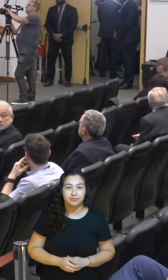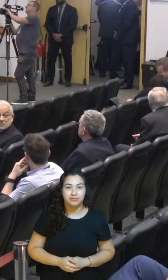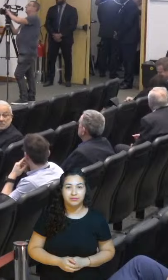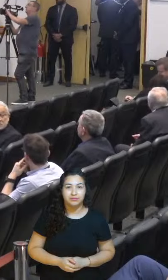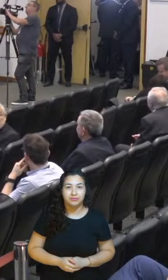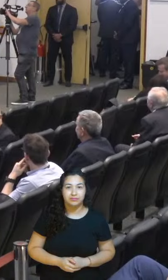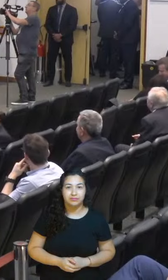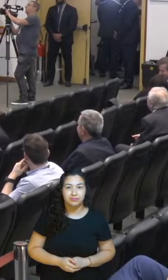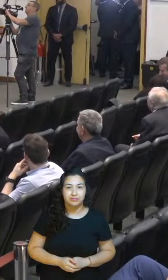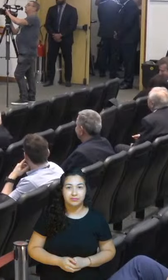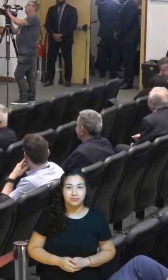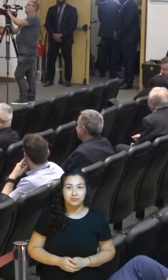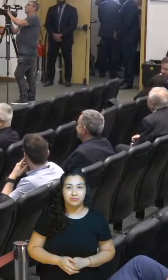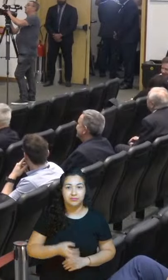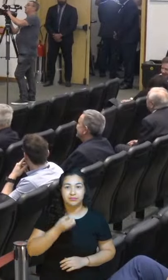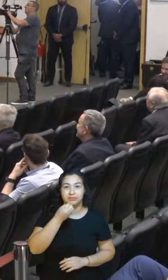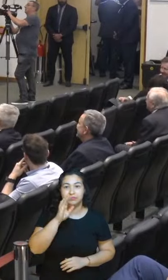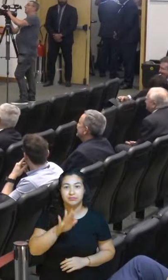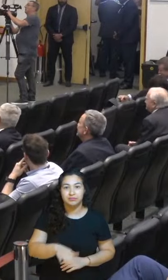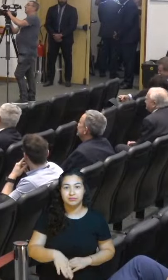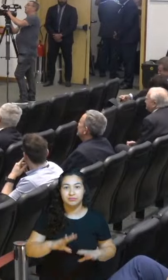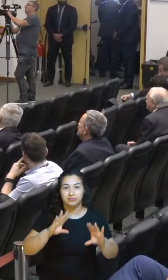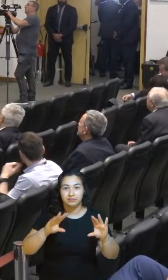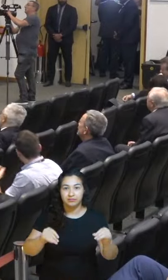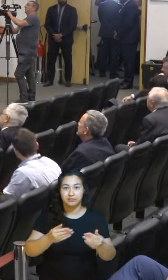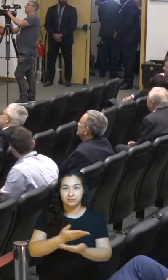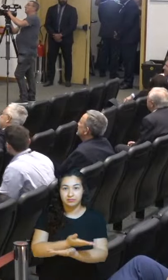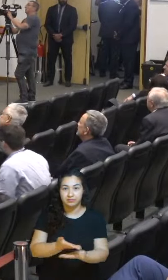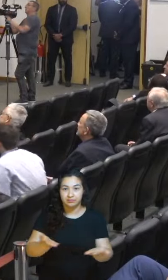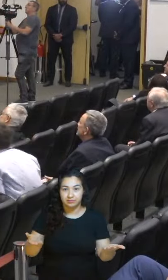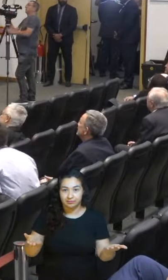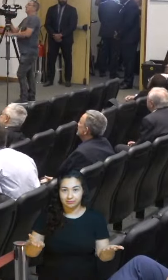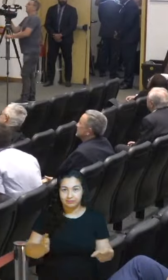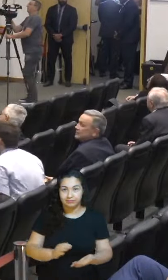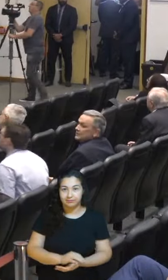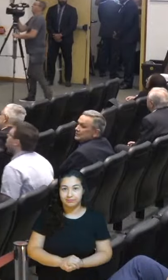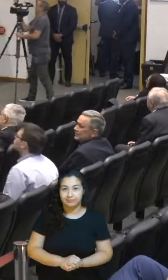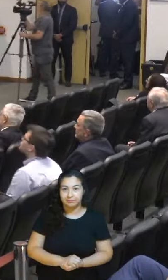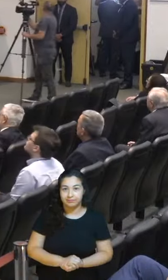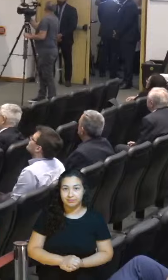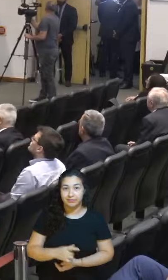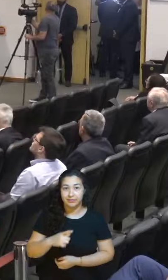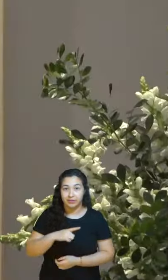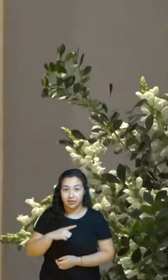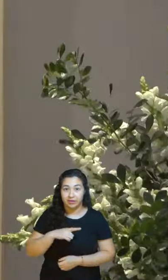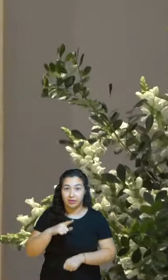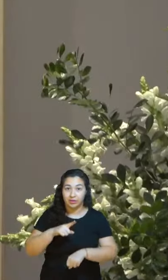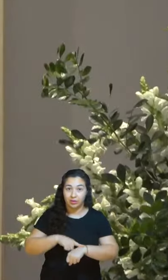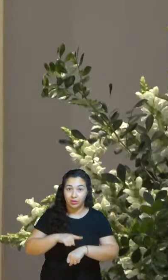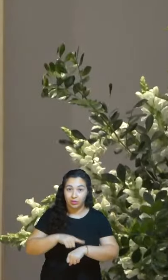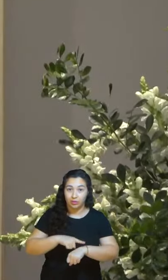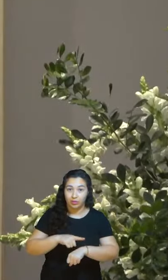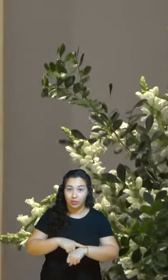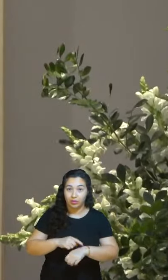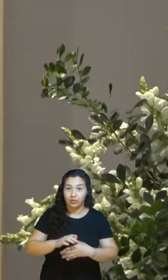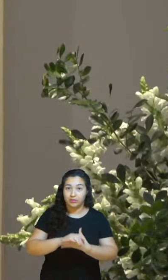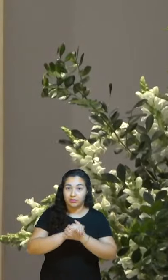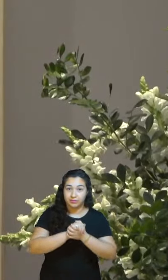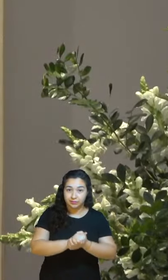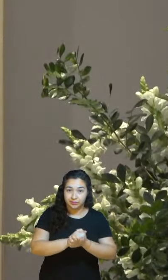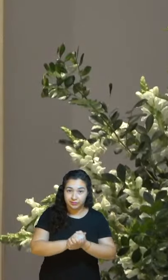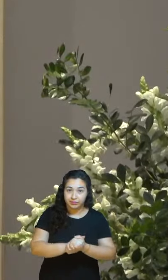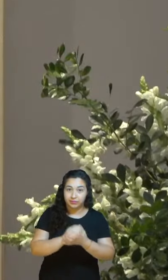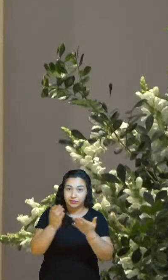nates boa tarde a todos a todas decorrência do horário e das saudações já feitas à